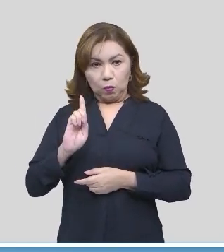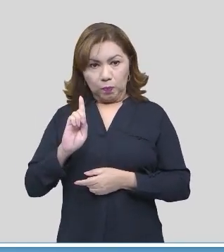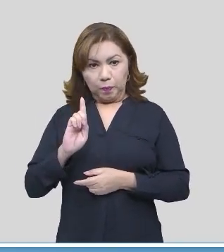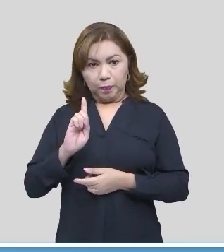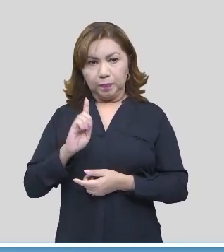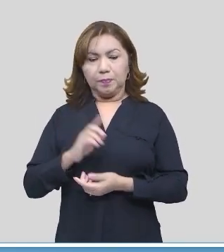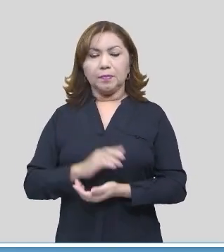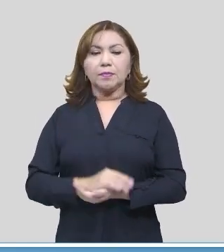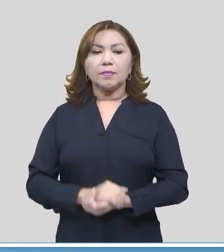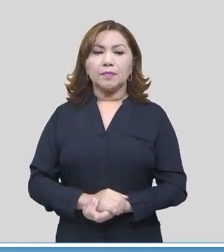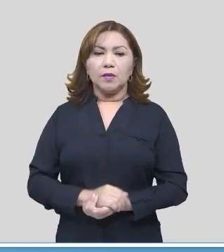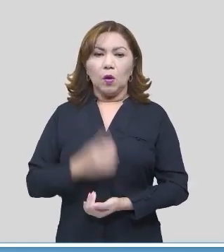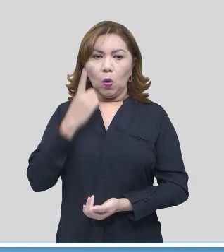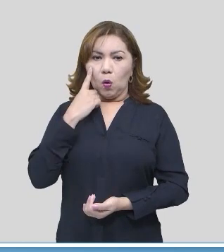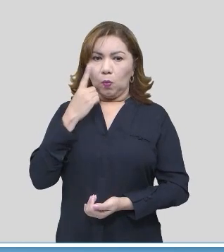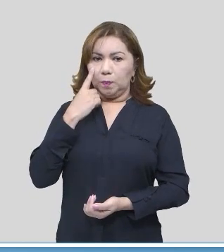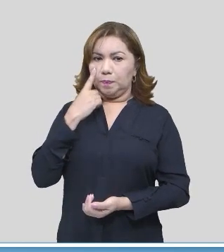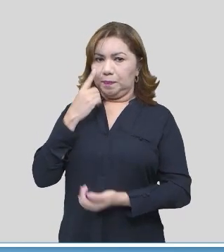1 centímetro,